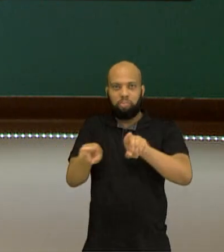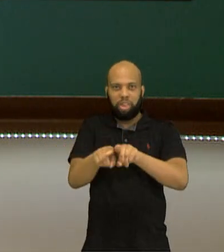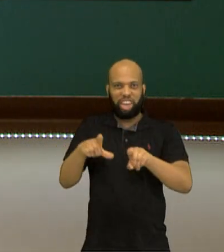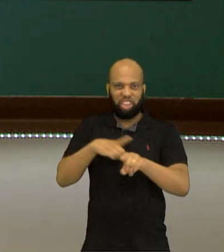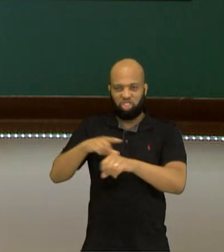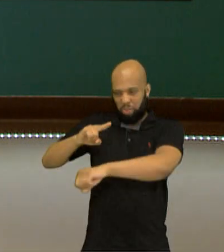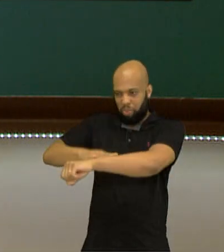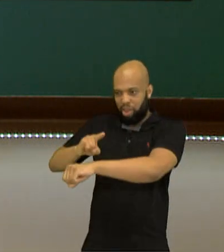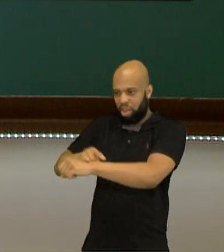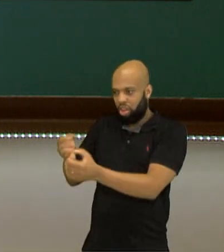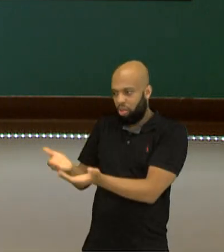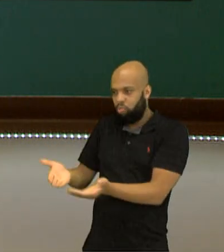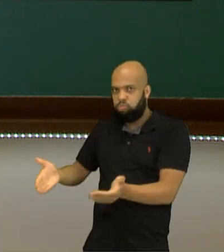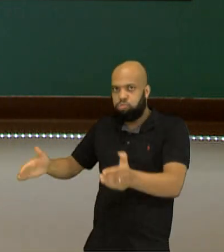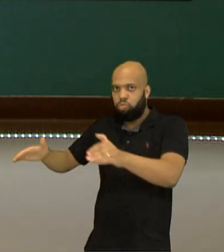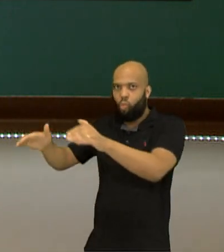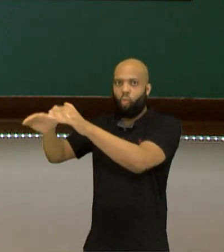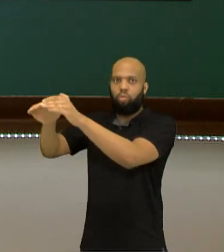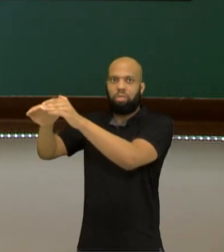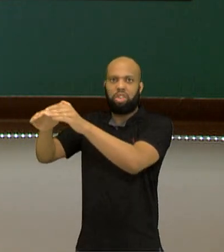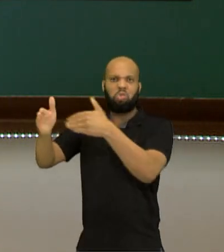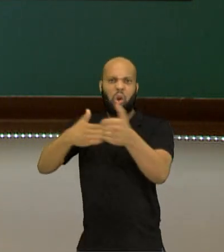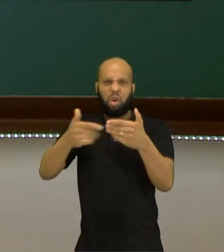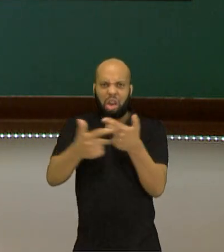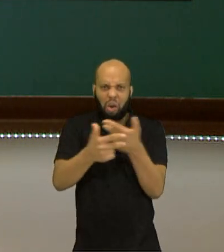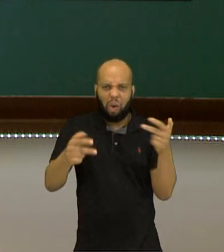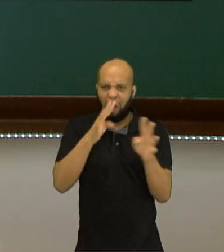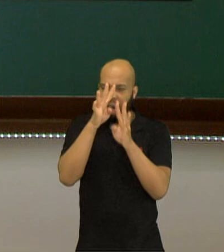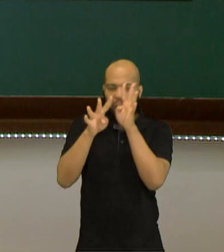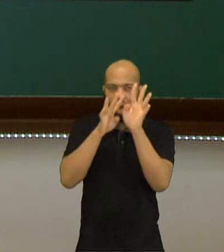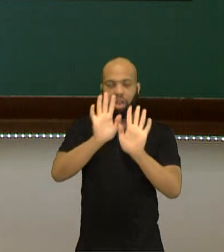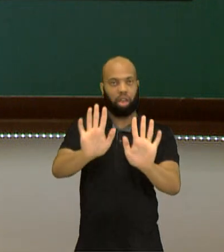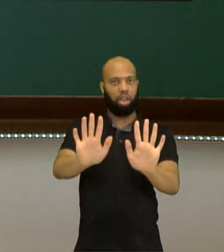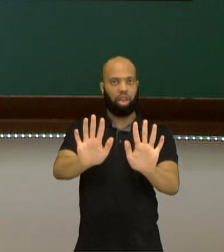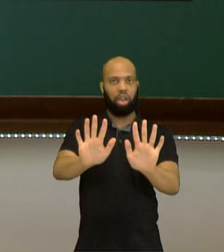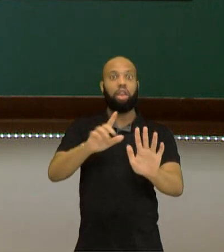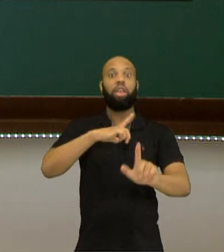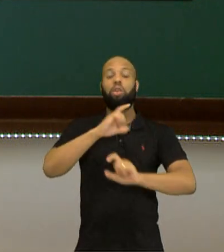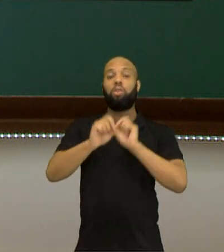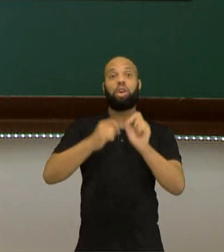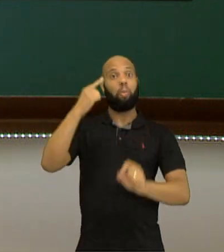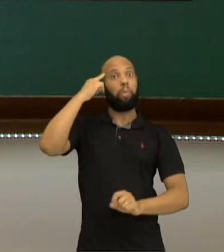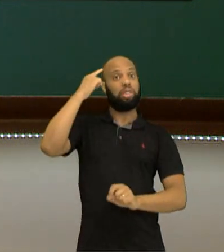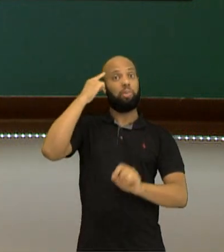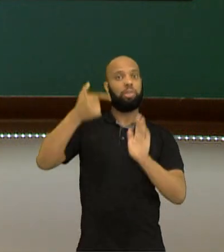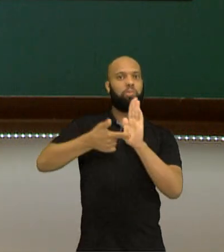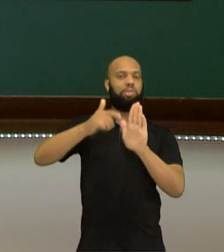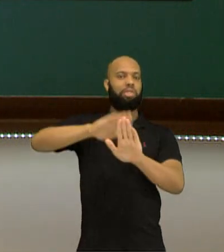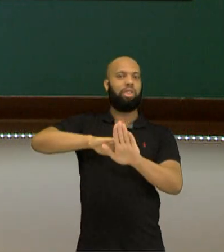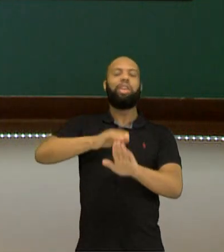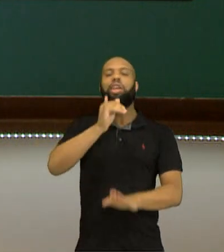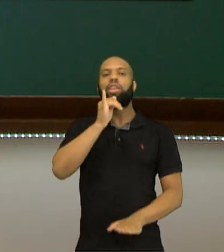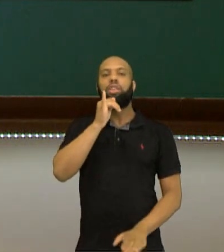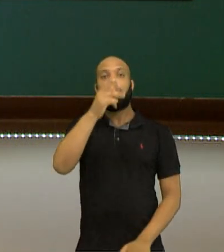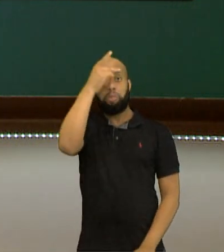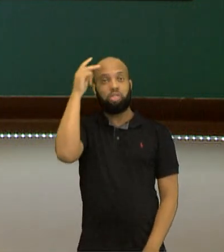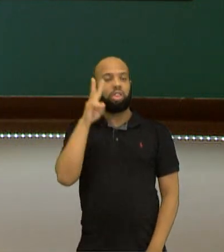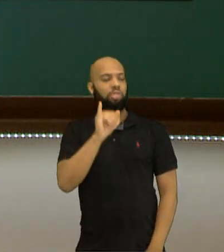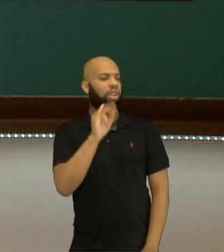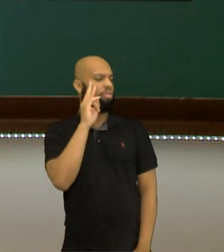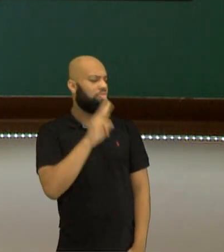professor, quer dizer que eu posso sair pegando qualquer coisa? Opa! Não é assim. Tem que ter uma ideia. Por mais que quem estiver observando